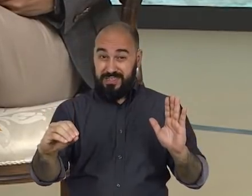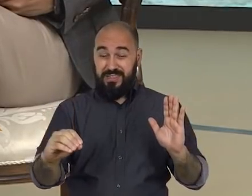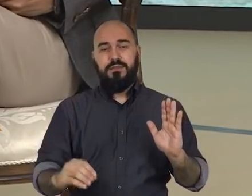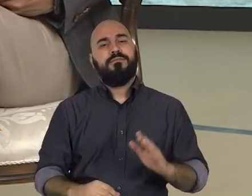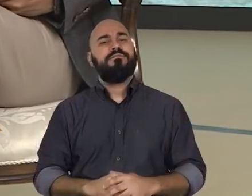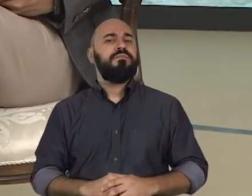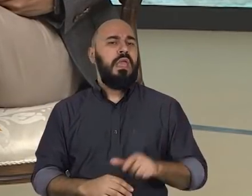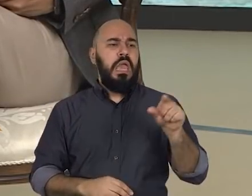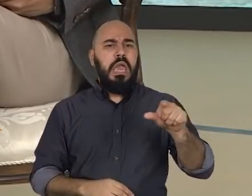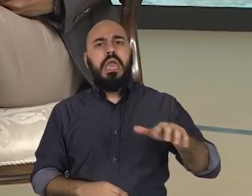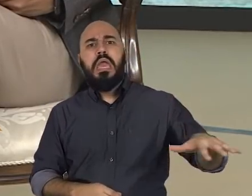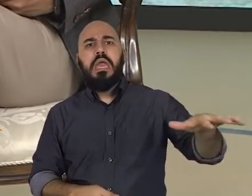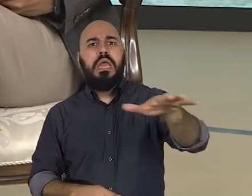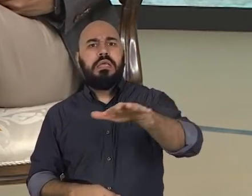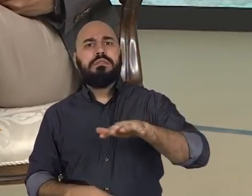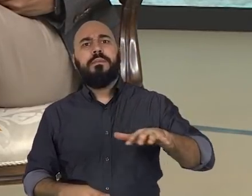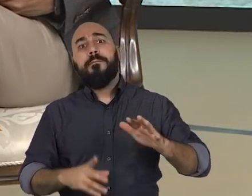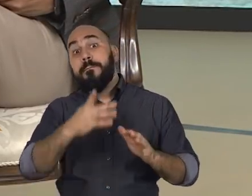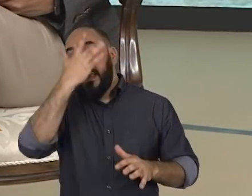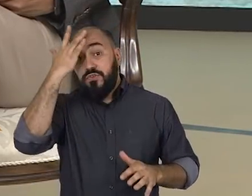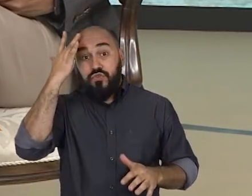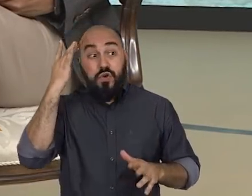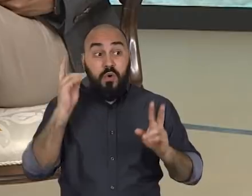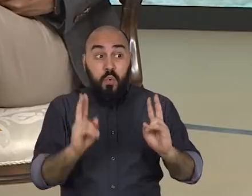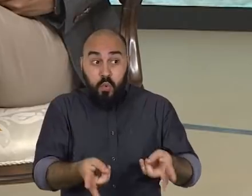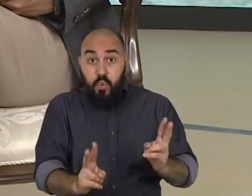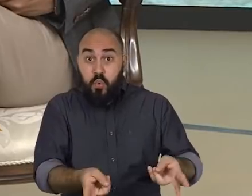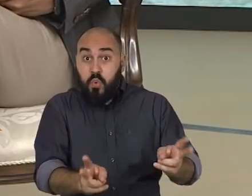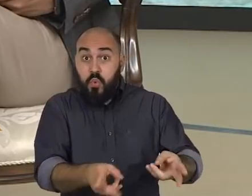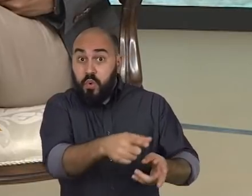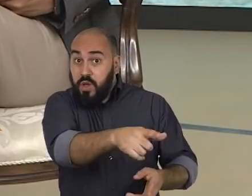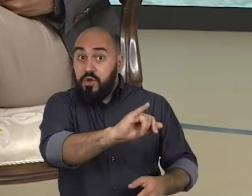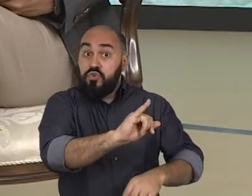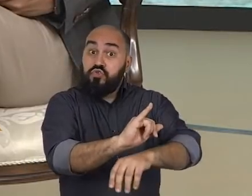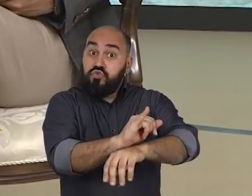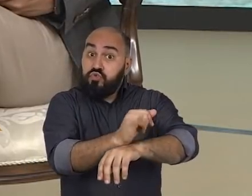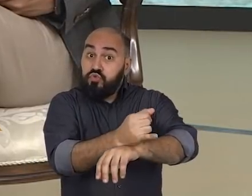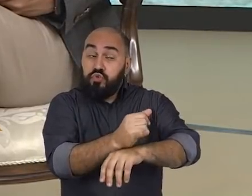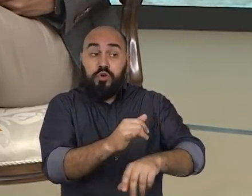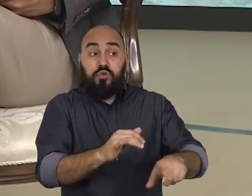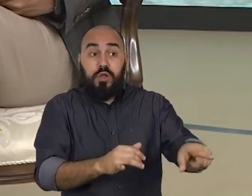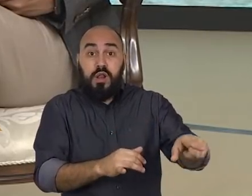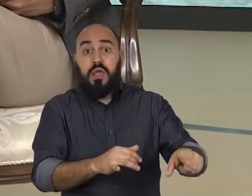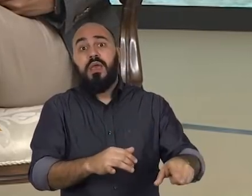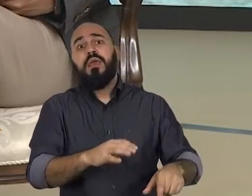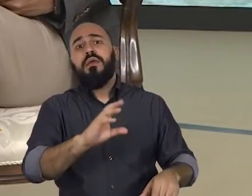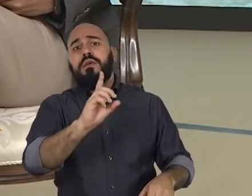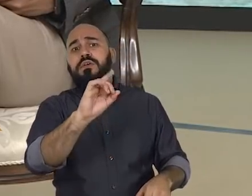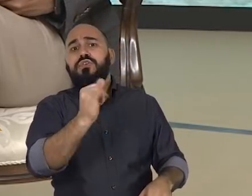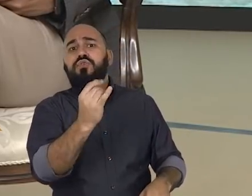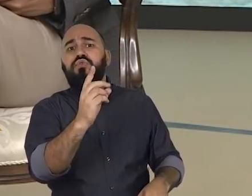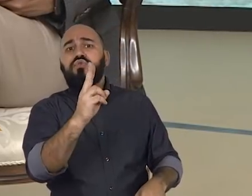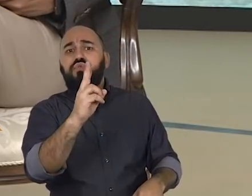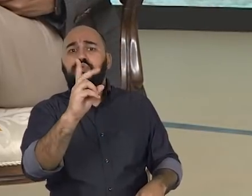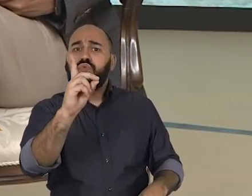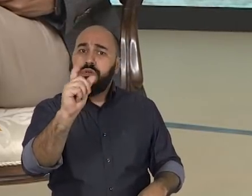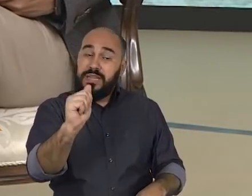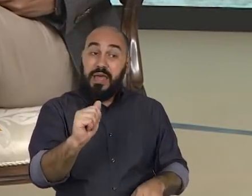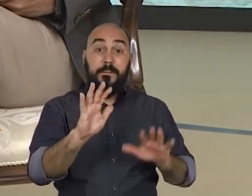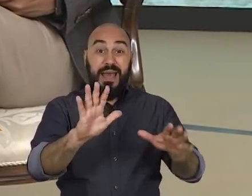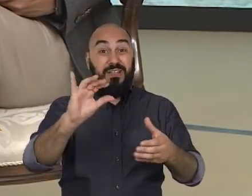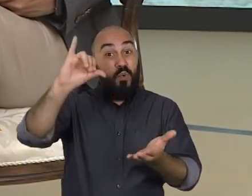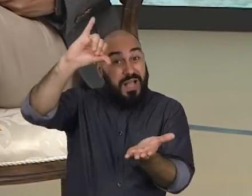eram pessoas que ainda estavam morando na terra de Judá, mas não necessariamente na capital Jerusalém, pois já